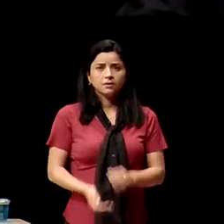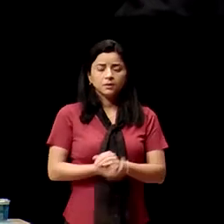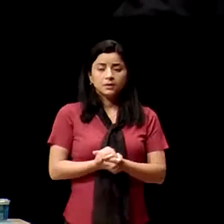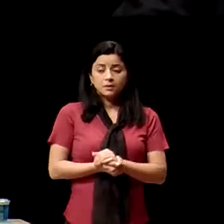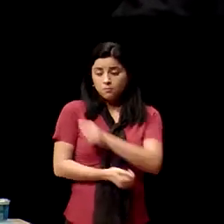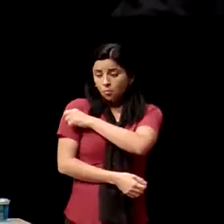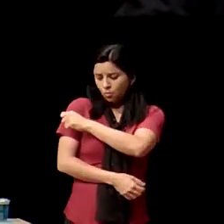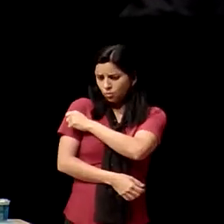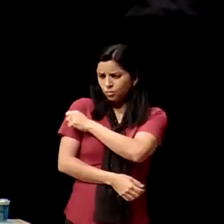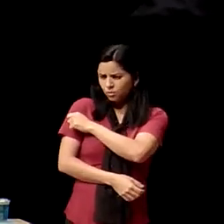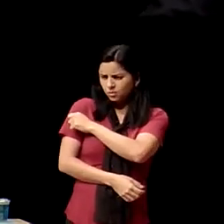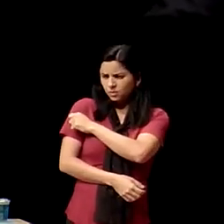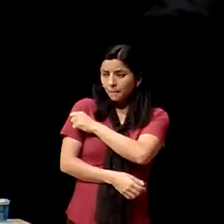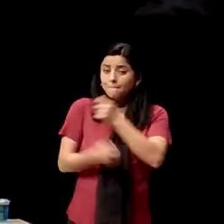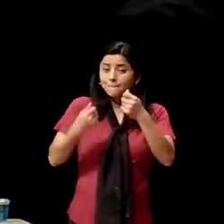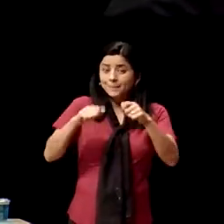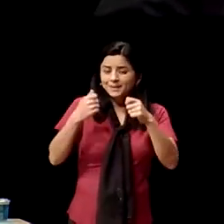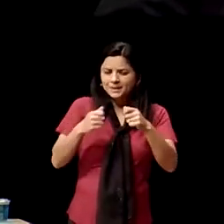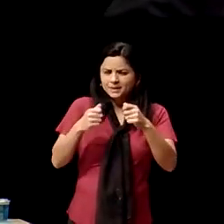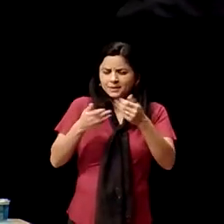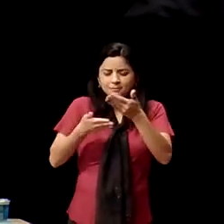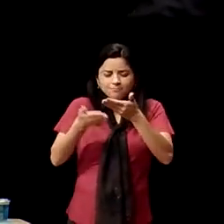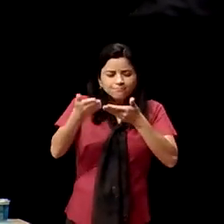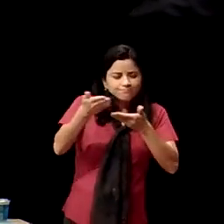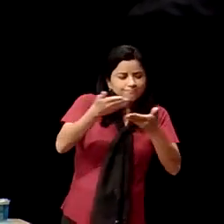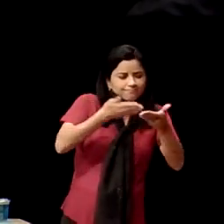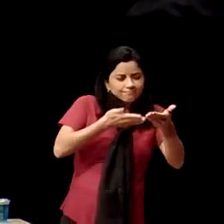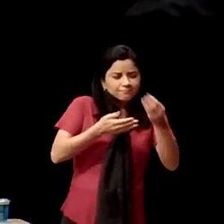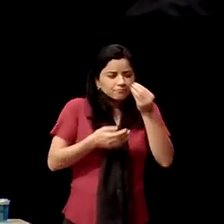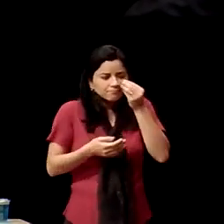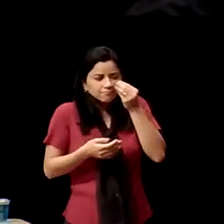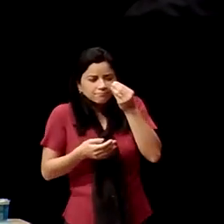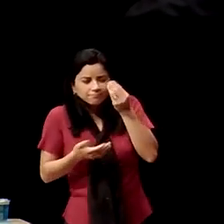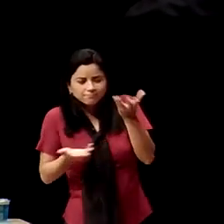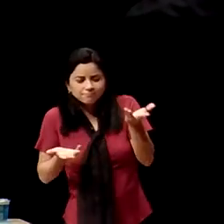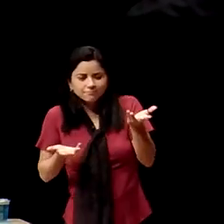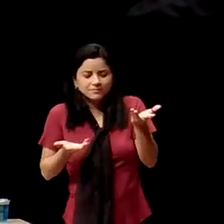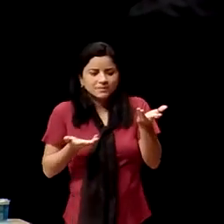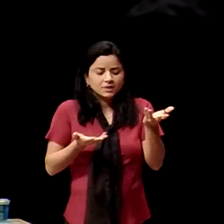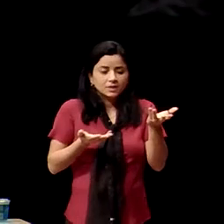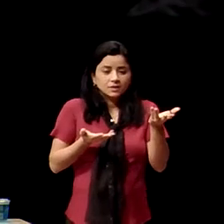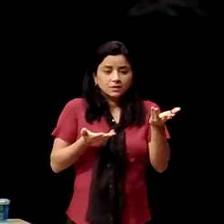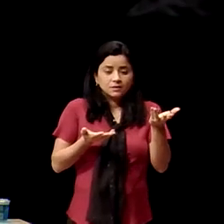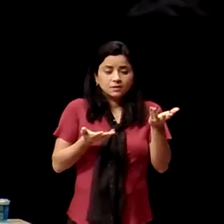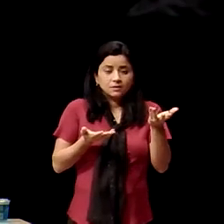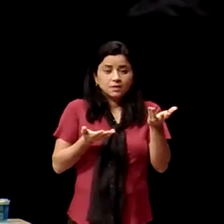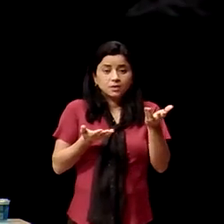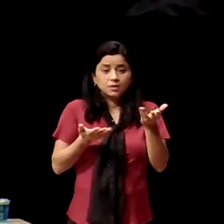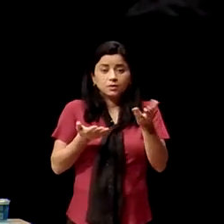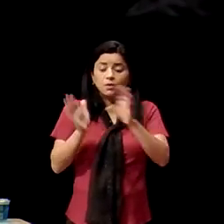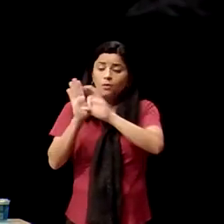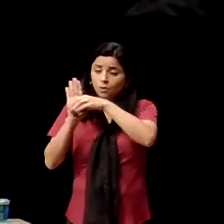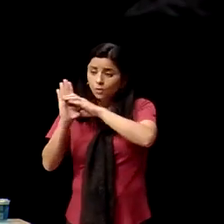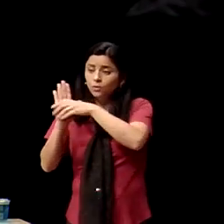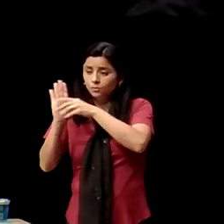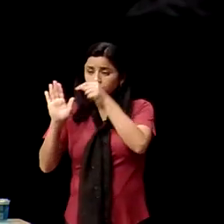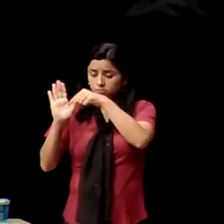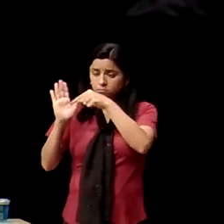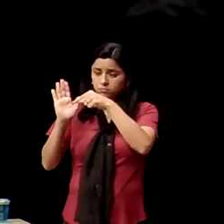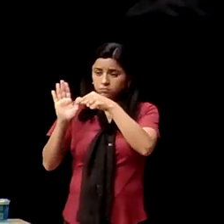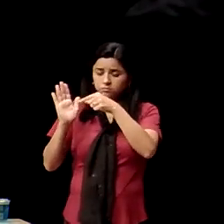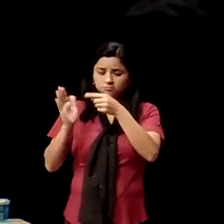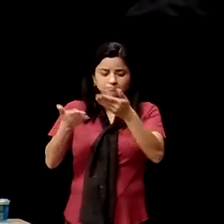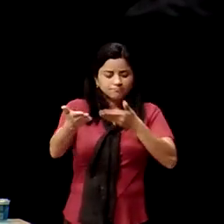os alunos, eles devem ter essa familiarização exatamente com alguns conceitos da